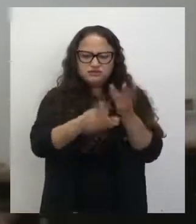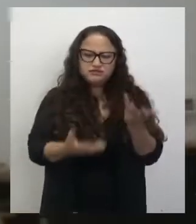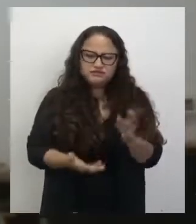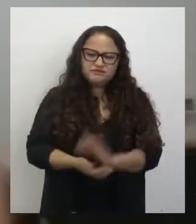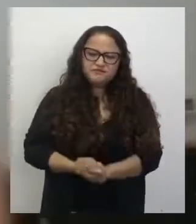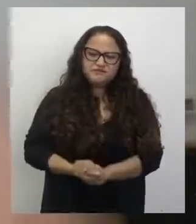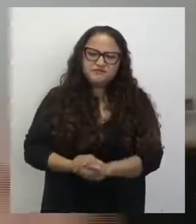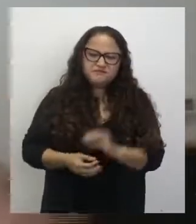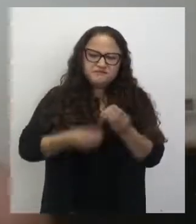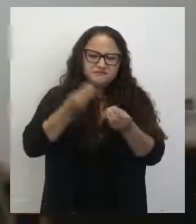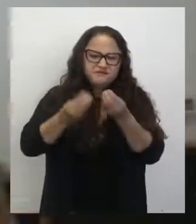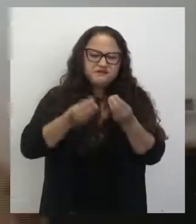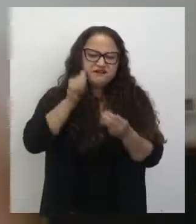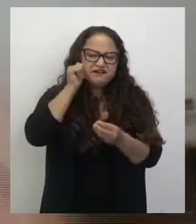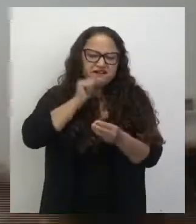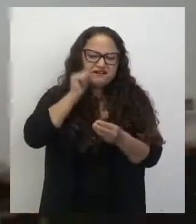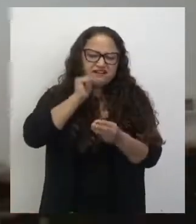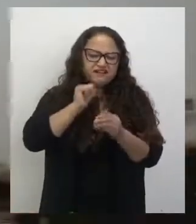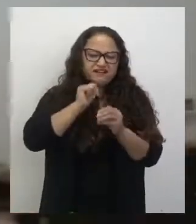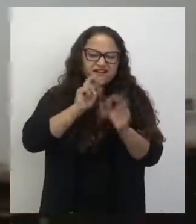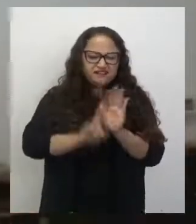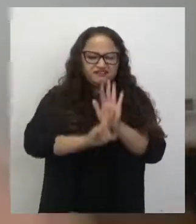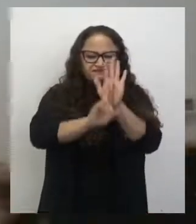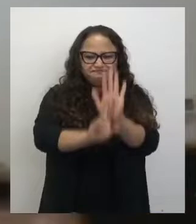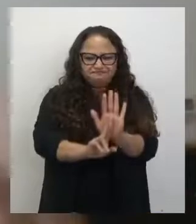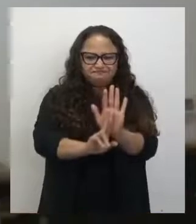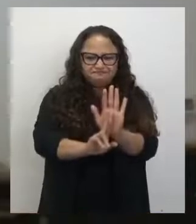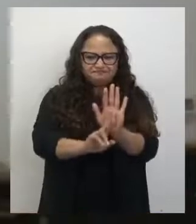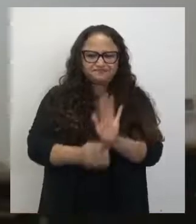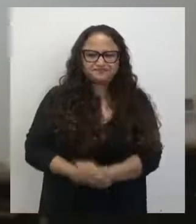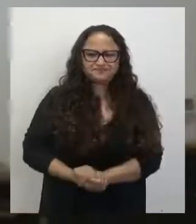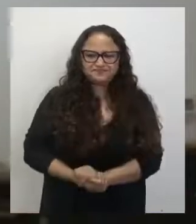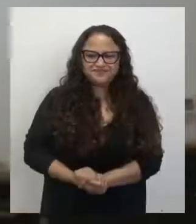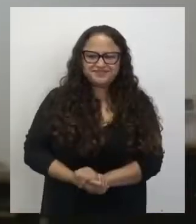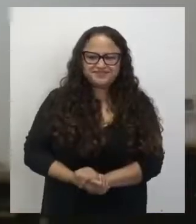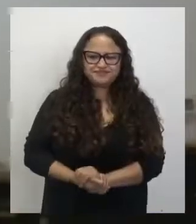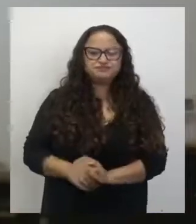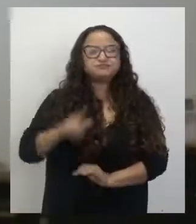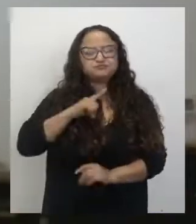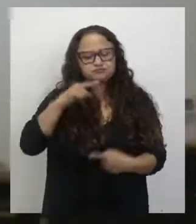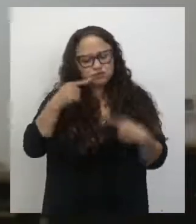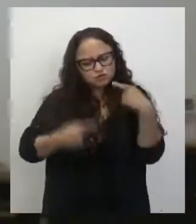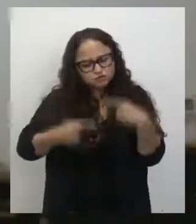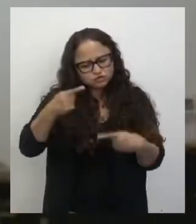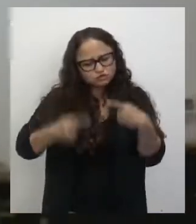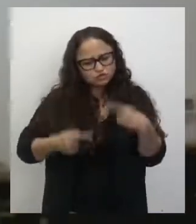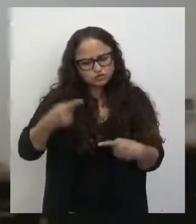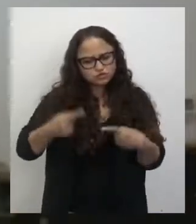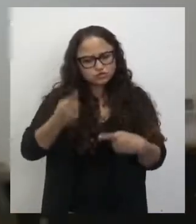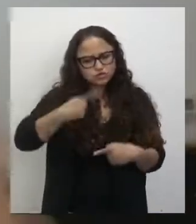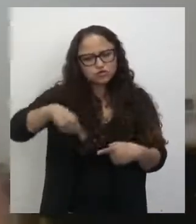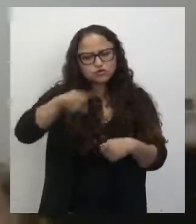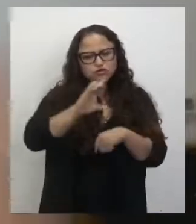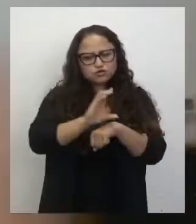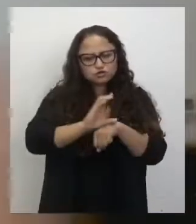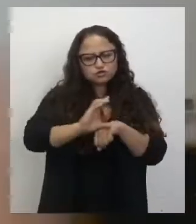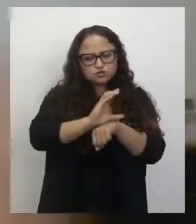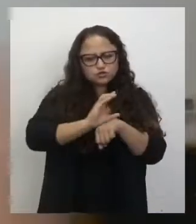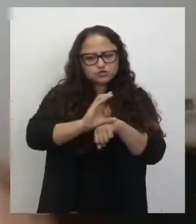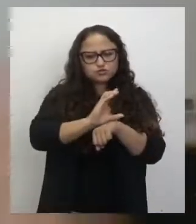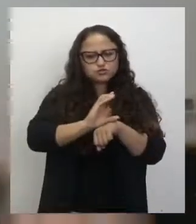dizer, quando que as mulheres vão ser representadas? Tá? Isso tem uma outra questão que é discutida, né, na nossa Constituição,